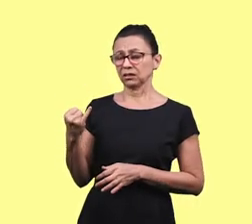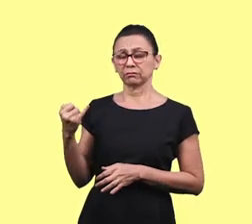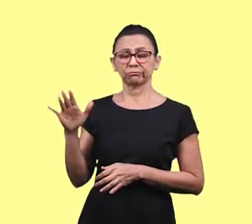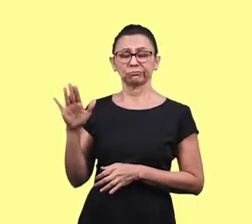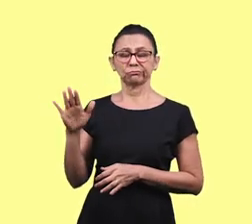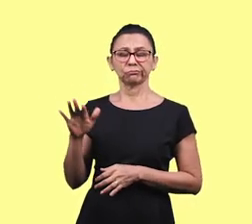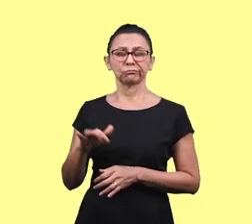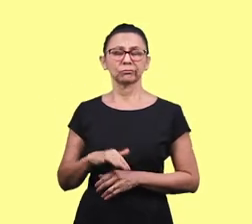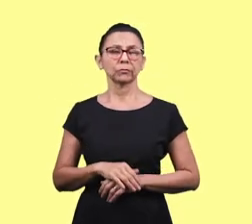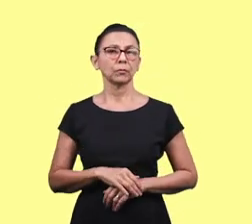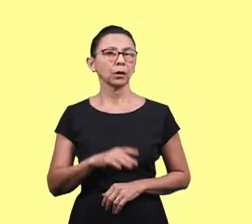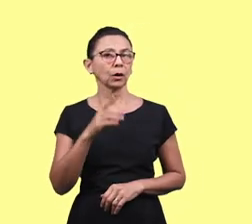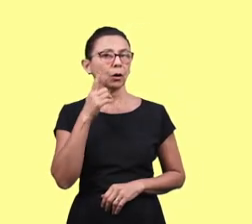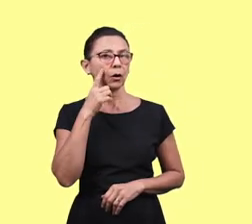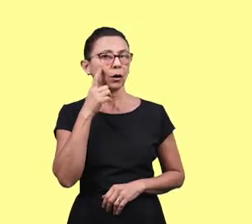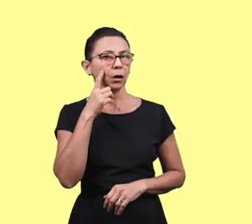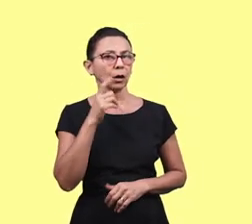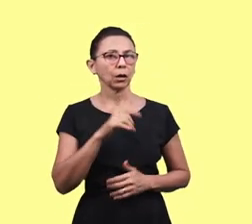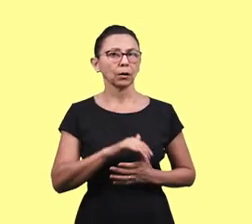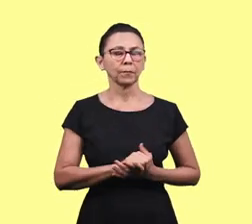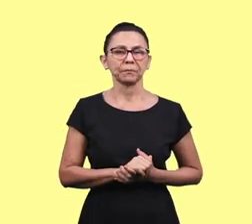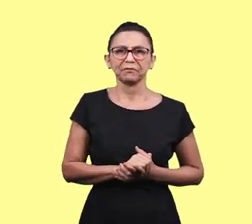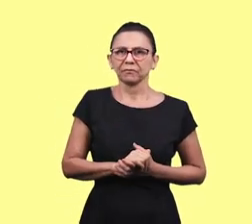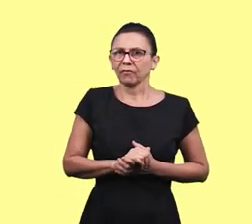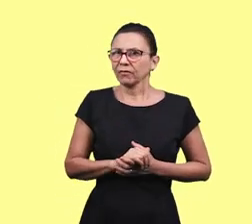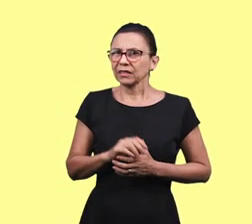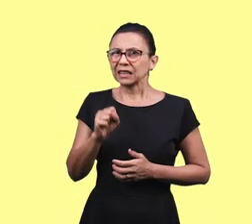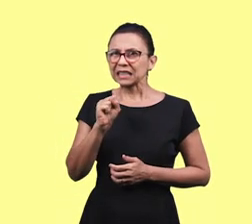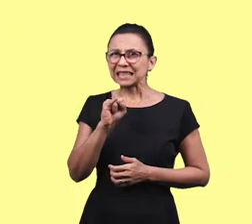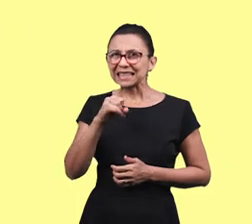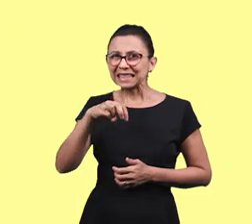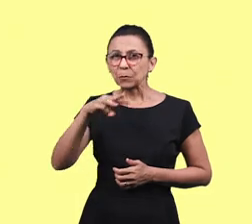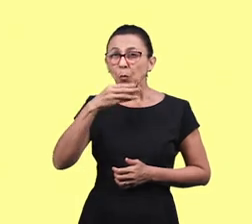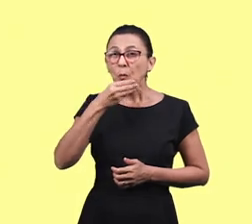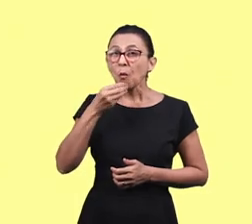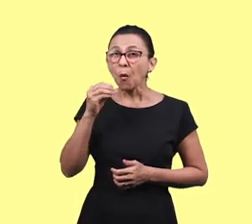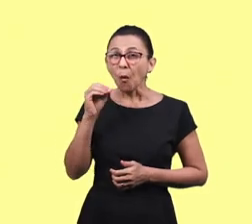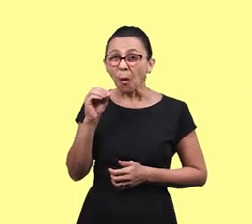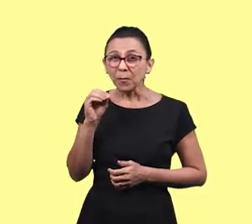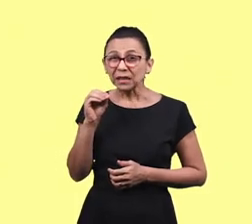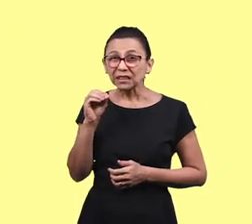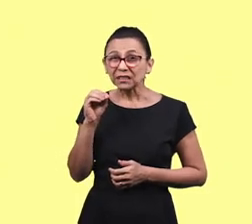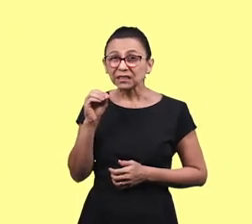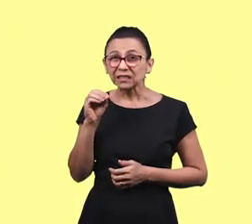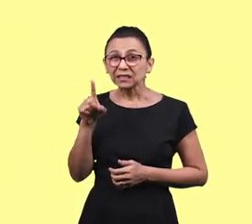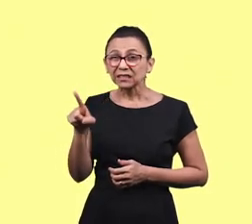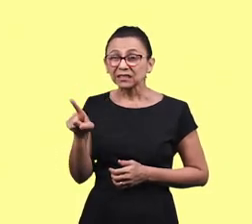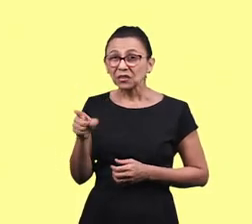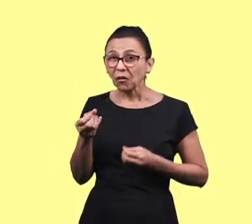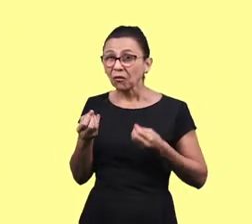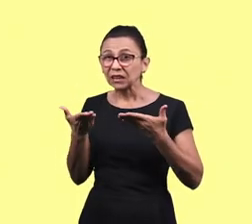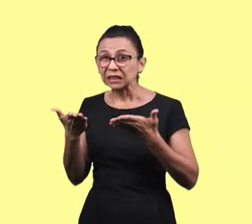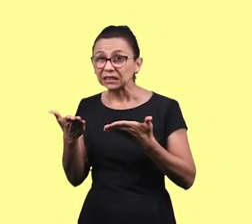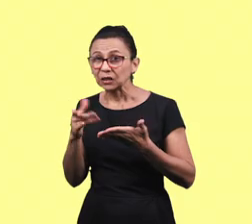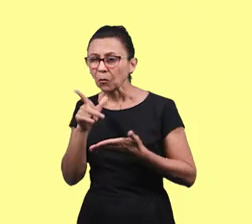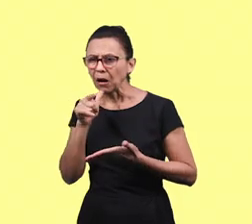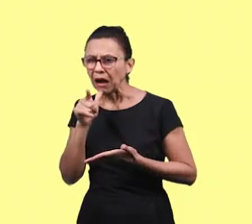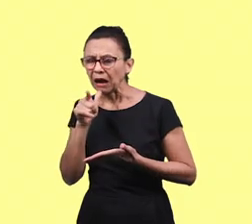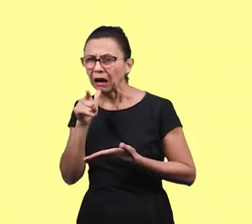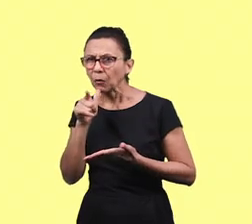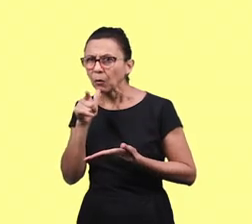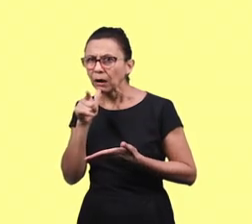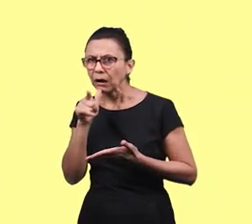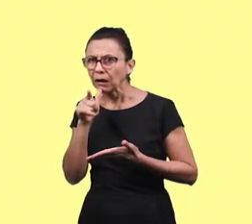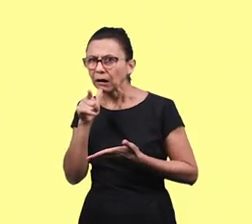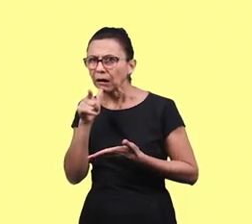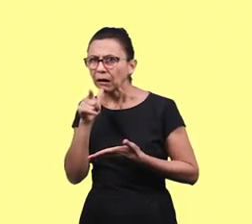bem, Simão não deu a Jesus nem aquilo que se dava ao mais simples visitante. Não ofereceu água